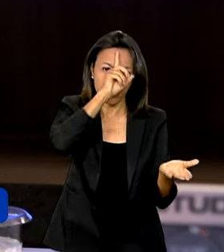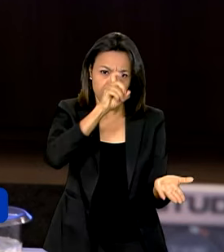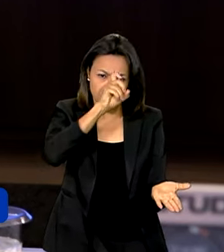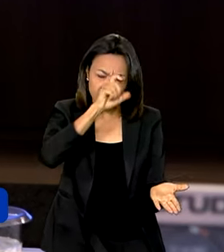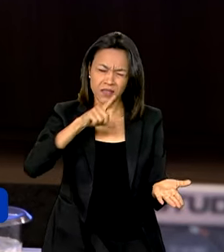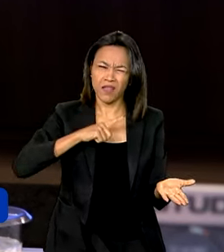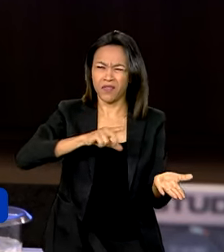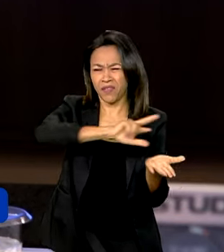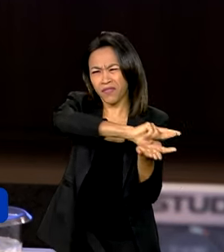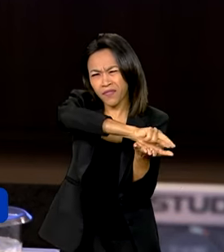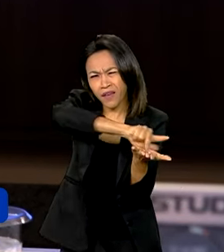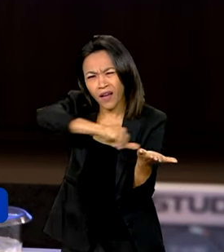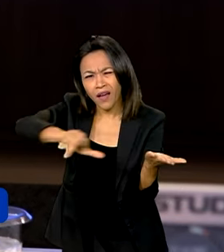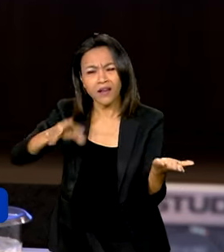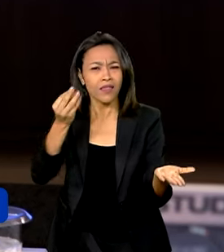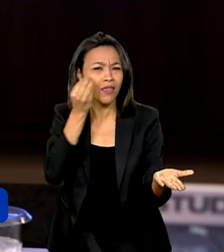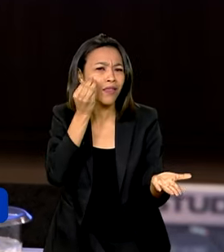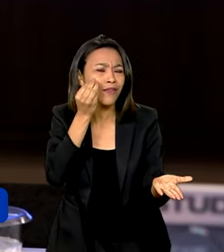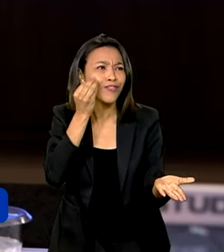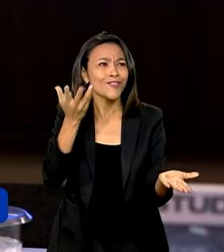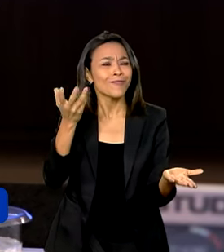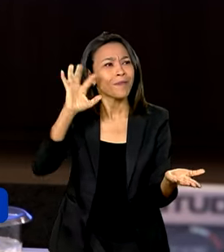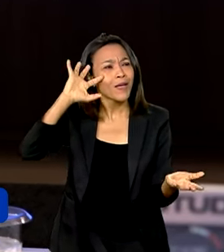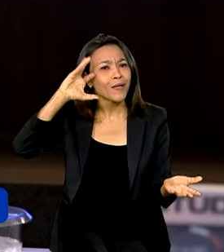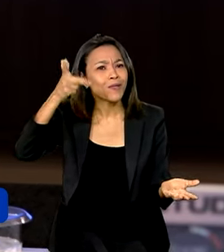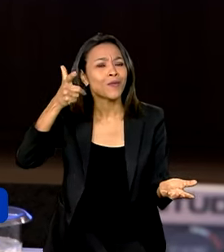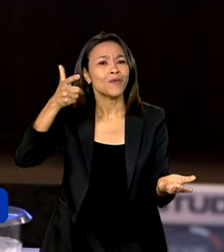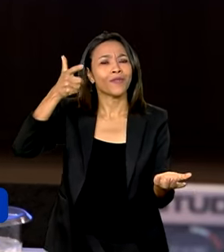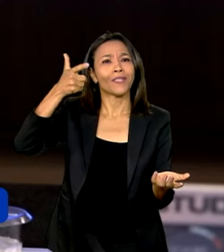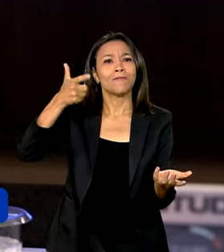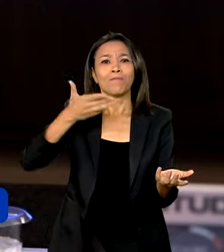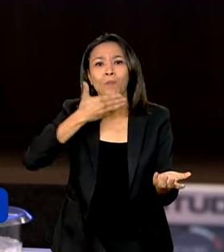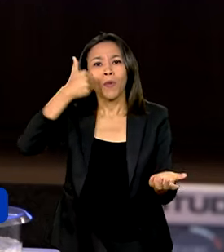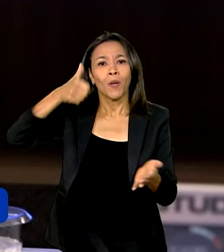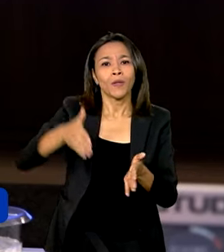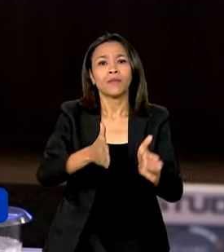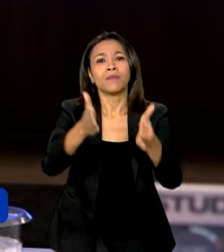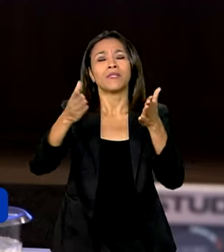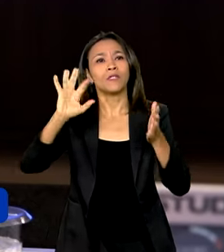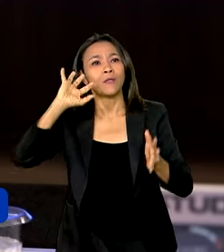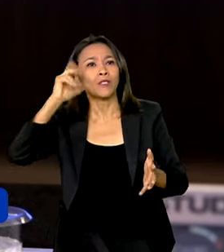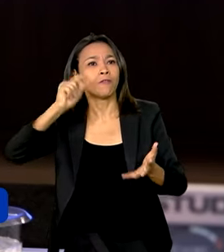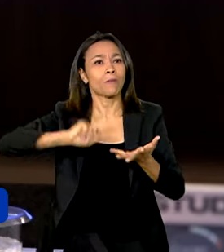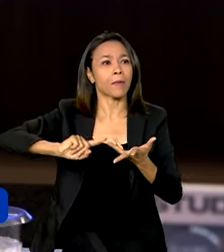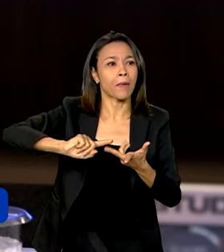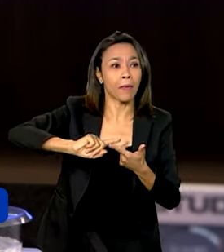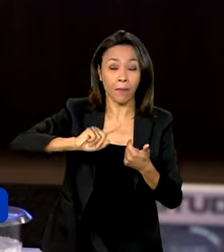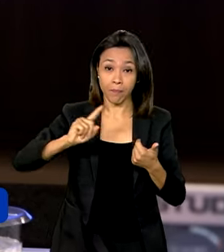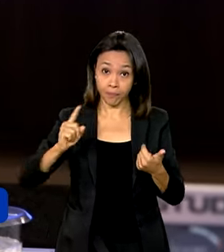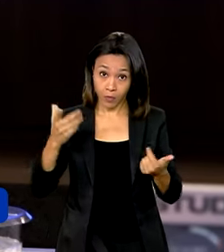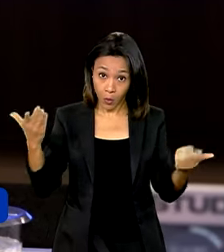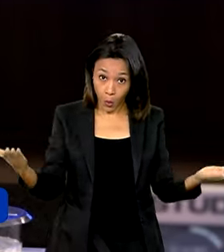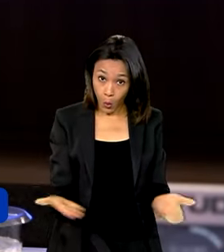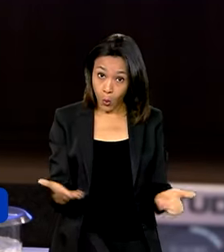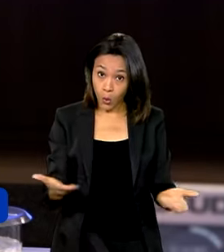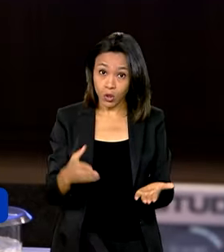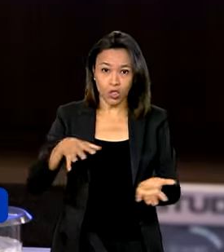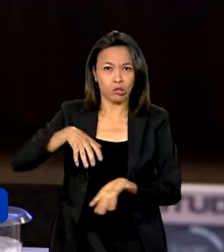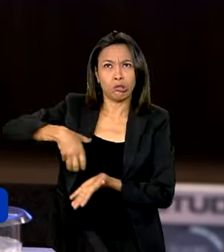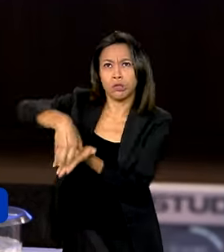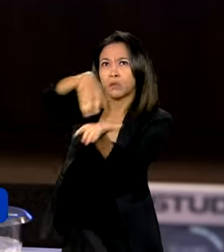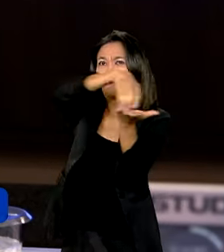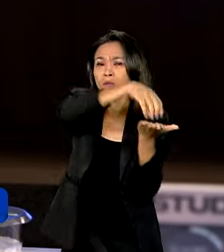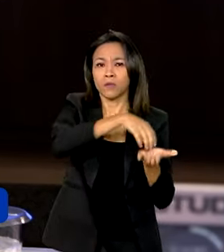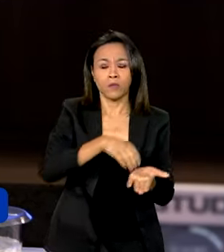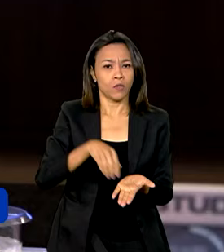eh para ver o melhor caminho hoje não existem nos demais estados hospitais federais a não ser os